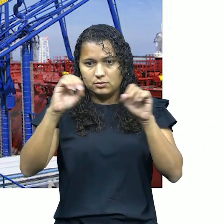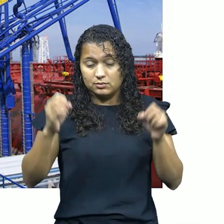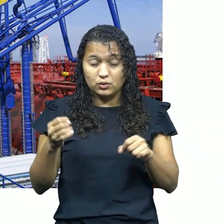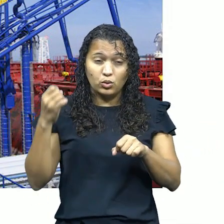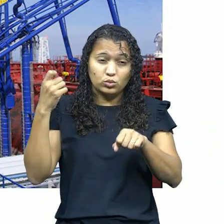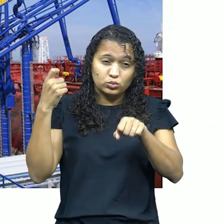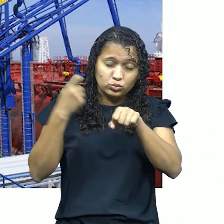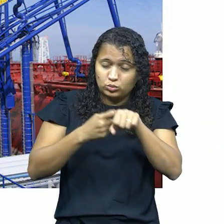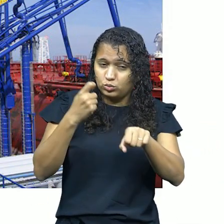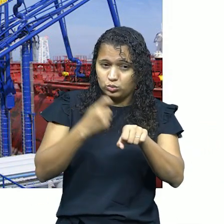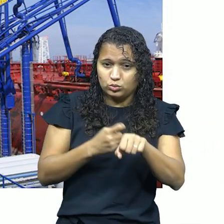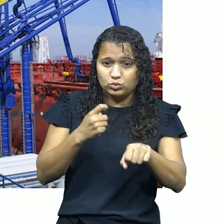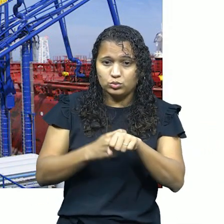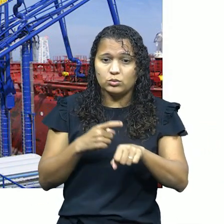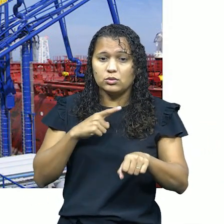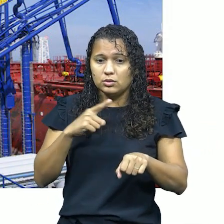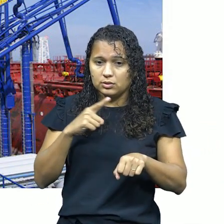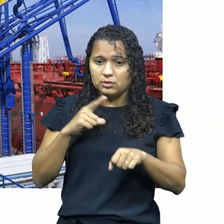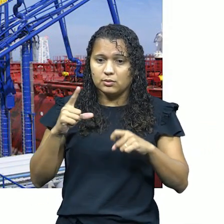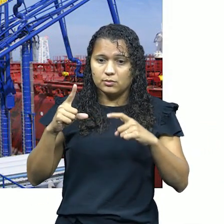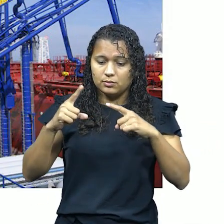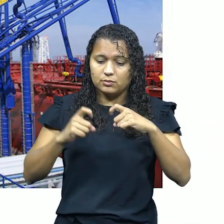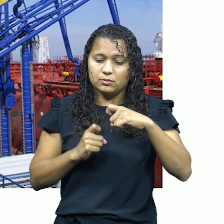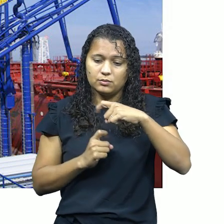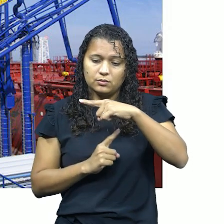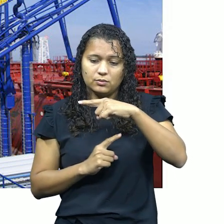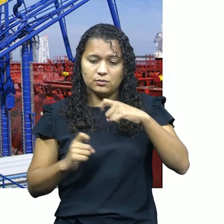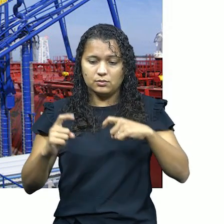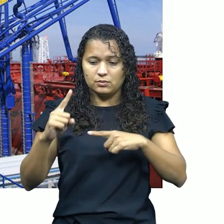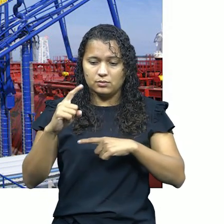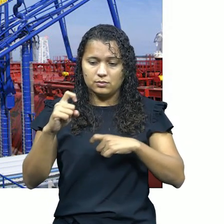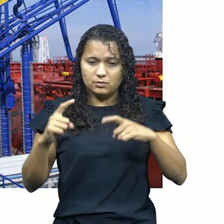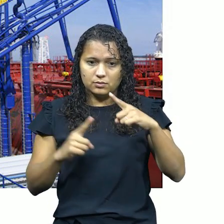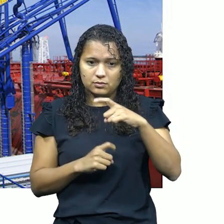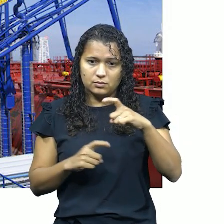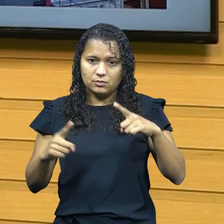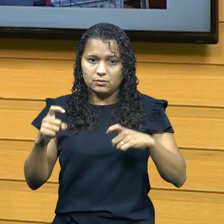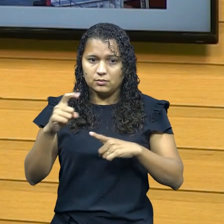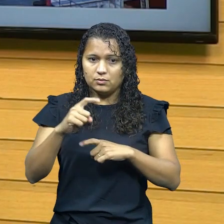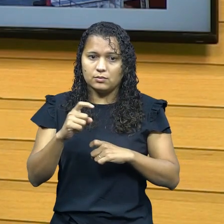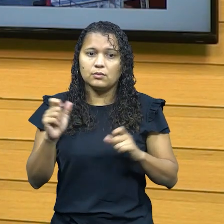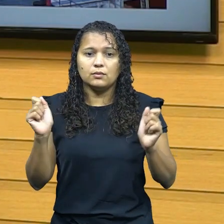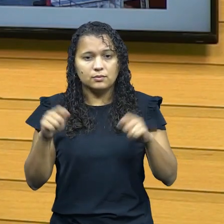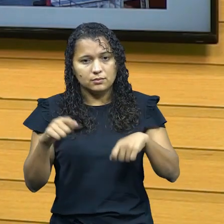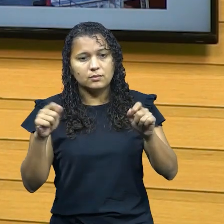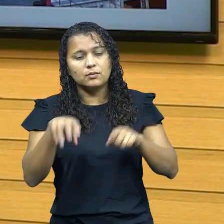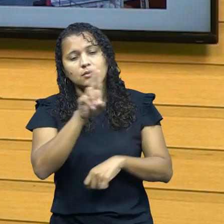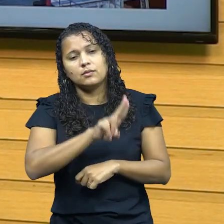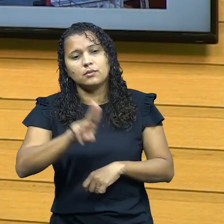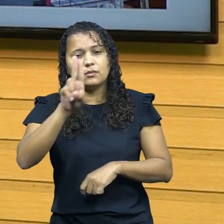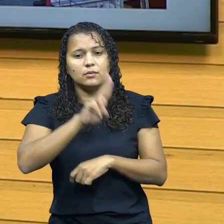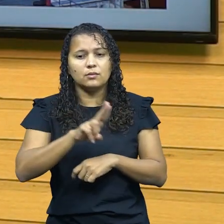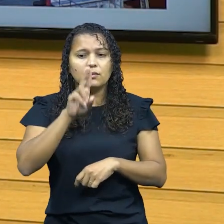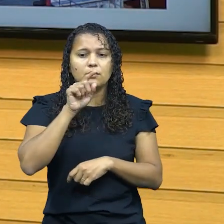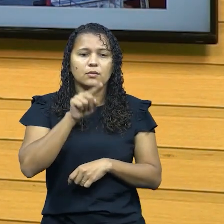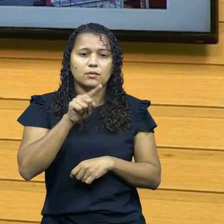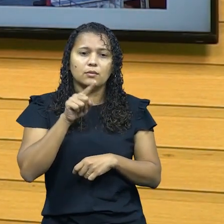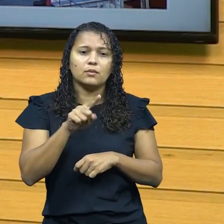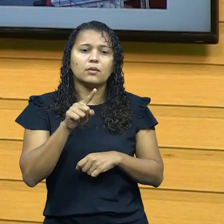tubulação rígida e juntas giratórias para obter flexibilidade. Então, aqui a gente usa esse